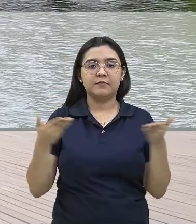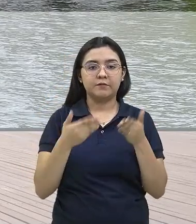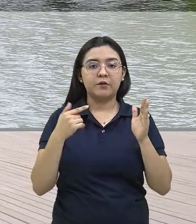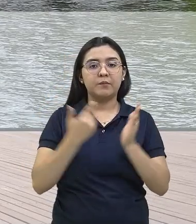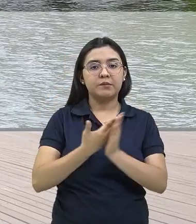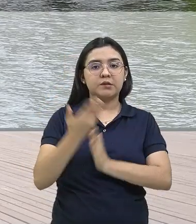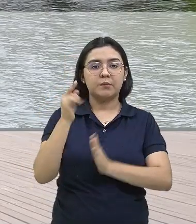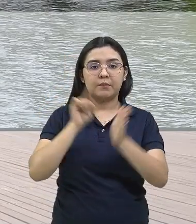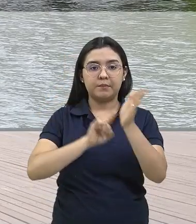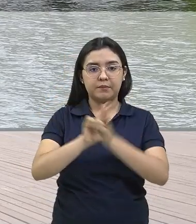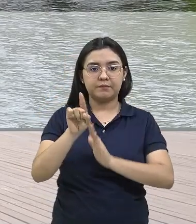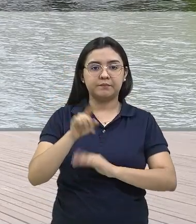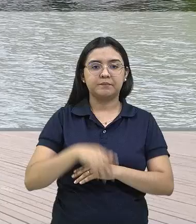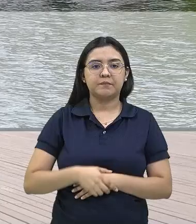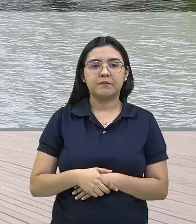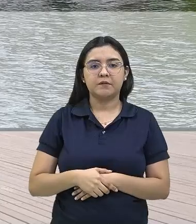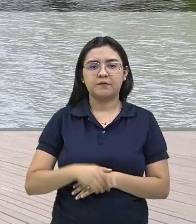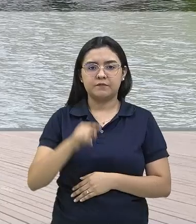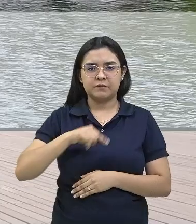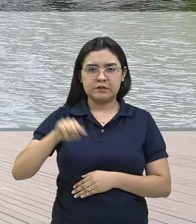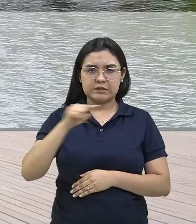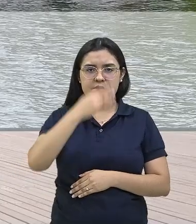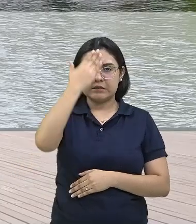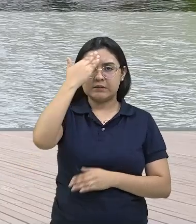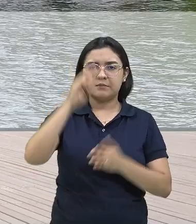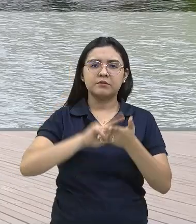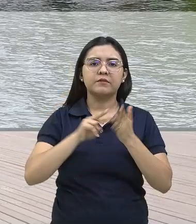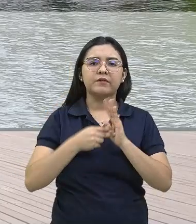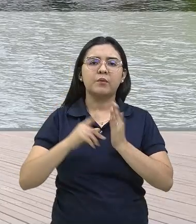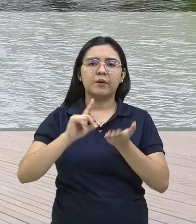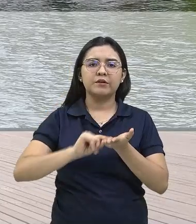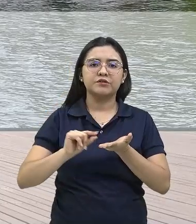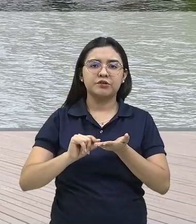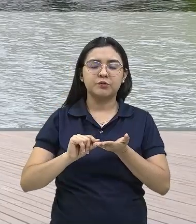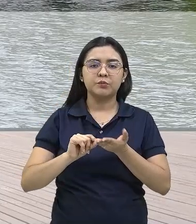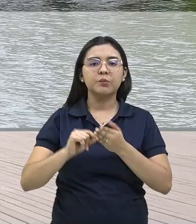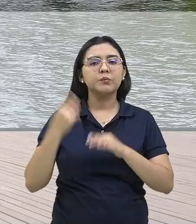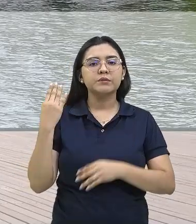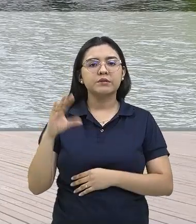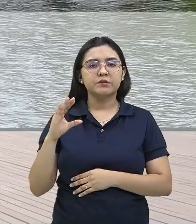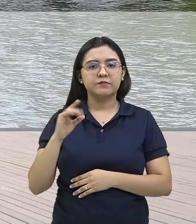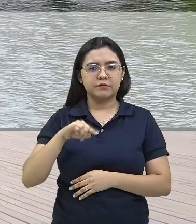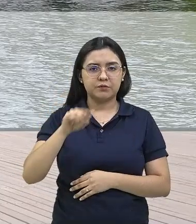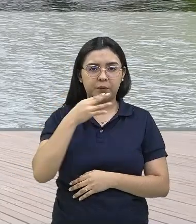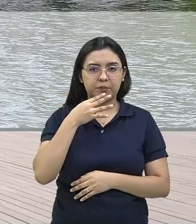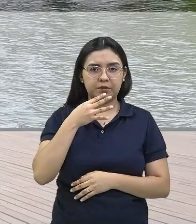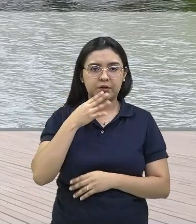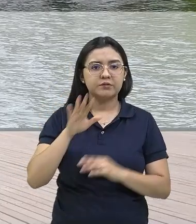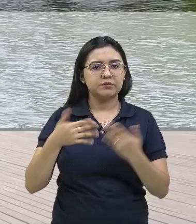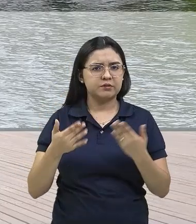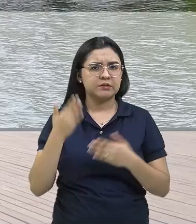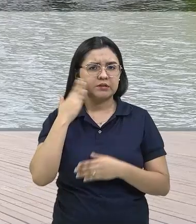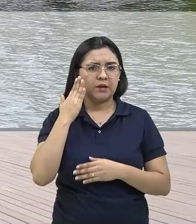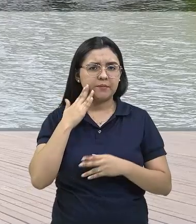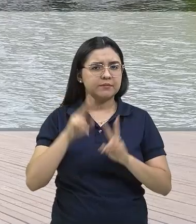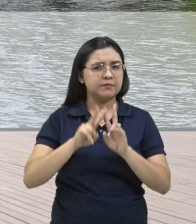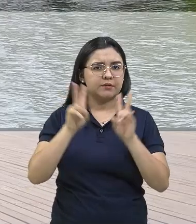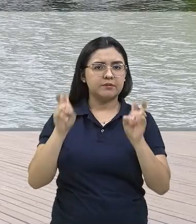pergunta, Vocês sabem o que é um artigo científico? Você já ouviu falar sobre esse